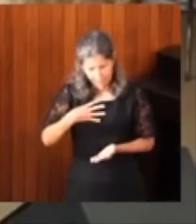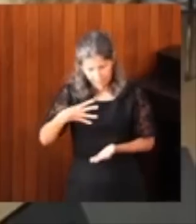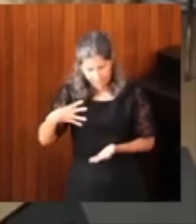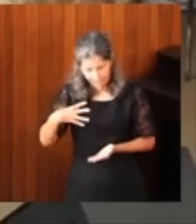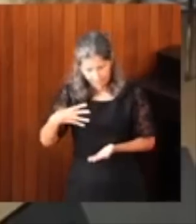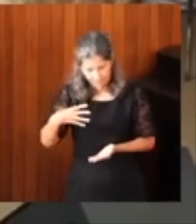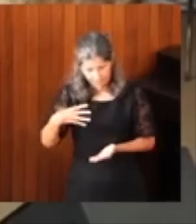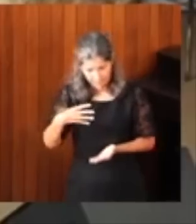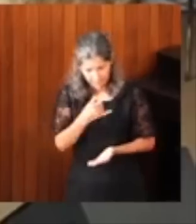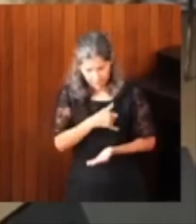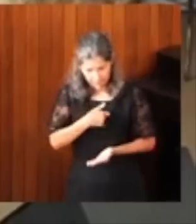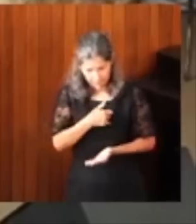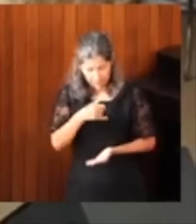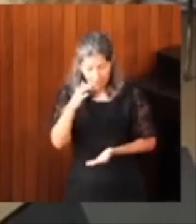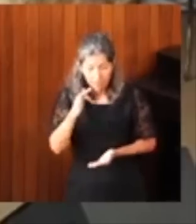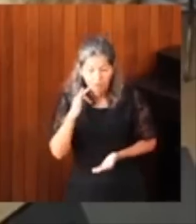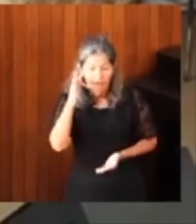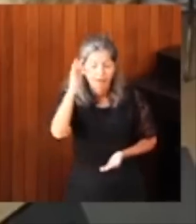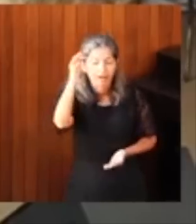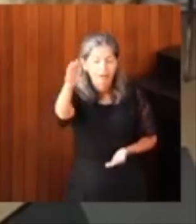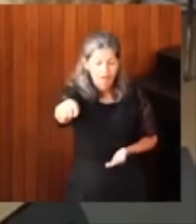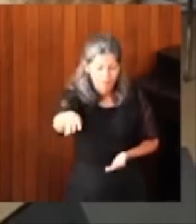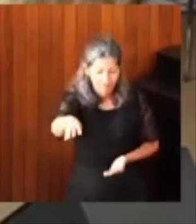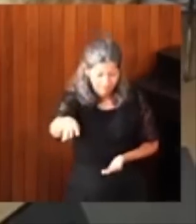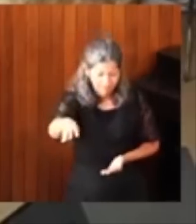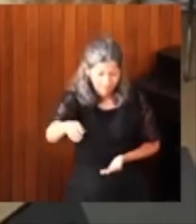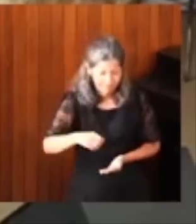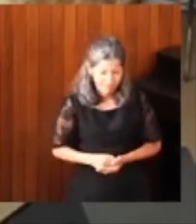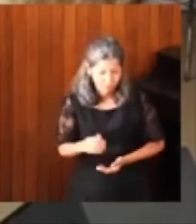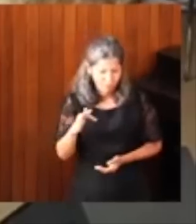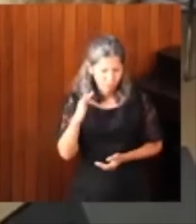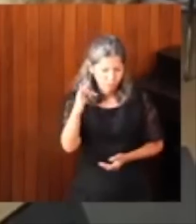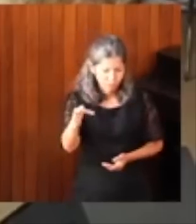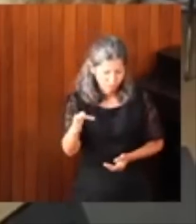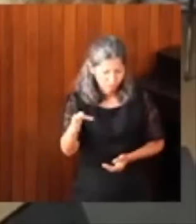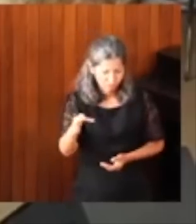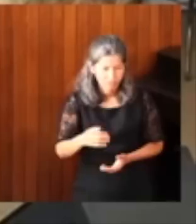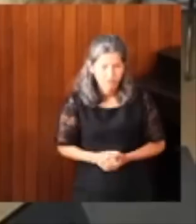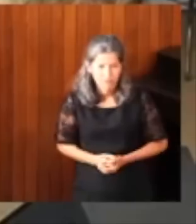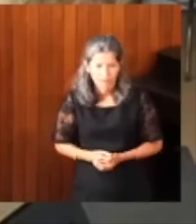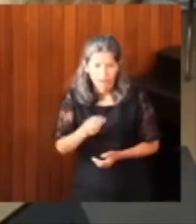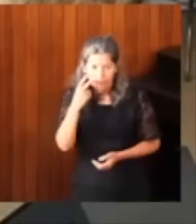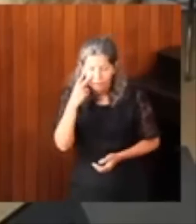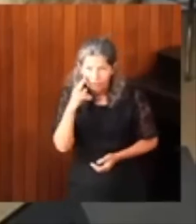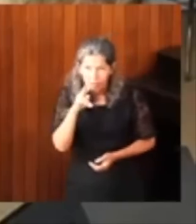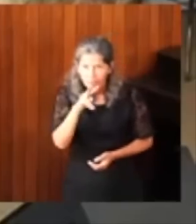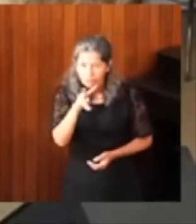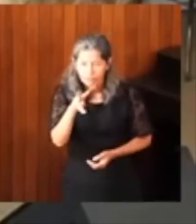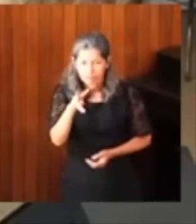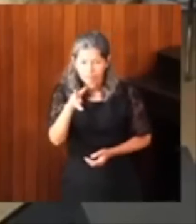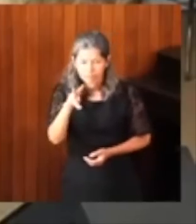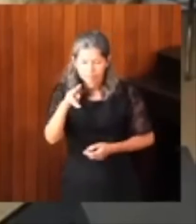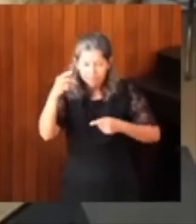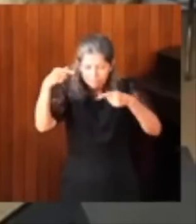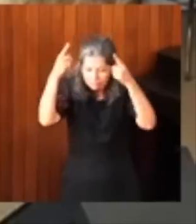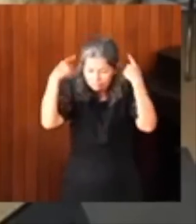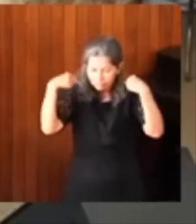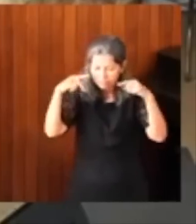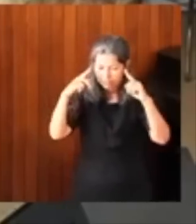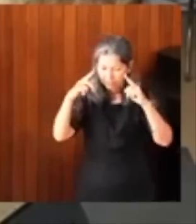ó. Olhei e eis o Cordeiro. Ele estava em pé sobre o monte Sião. Com ele